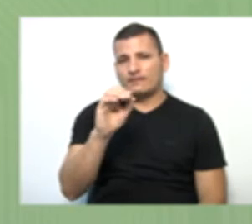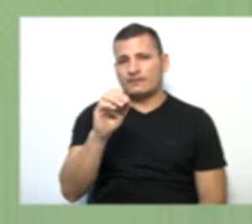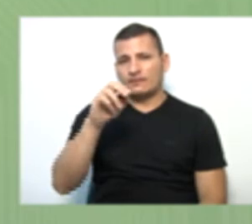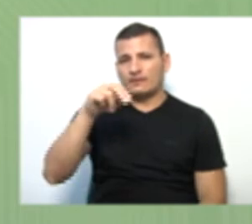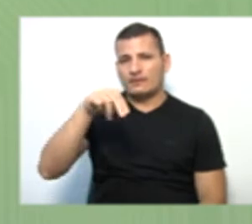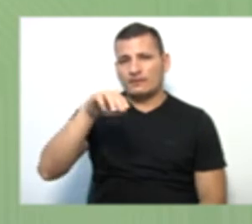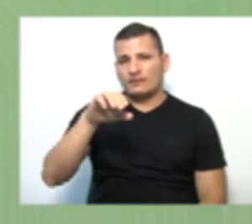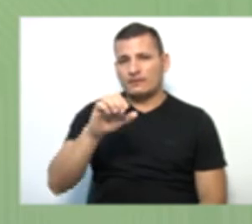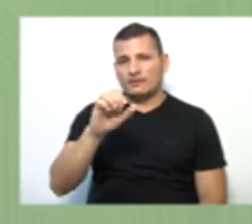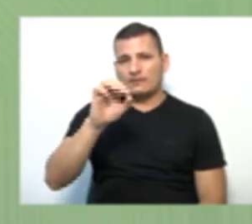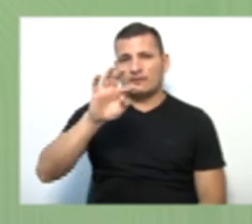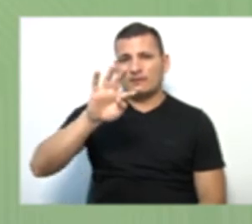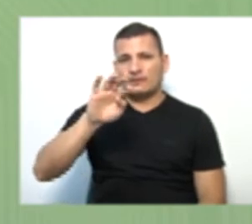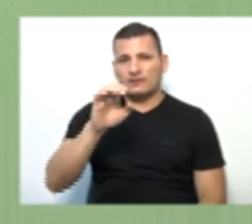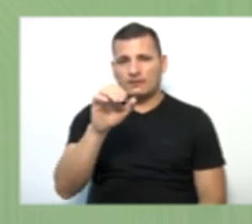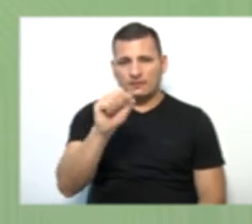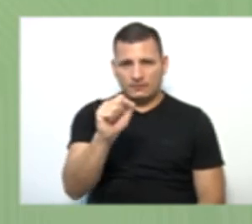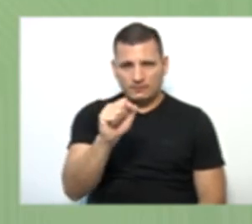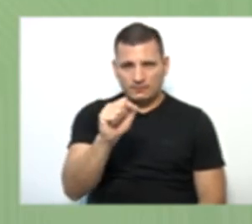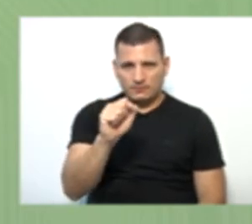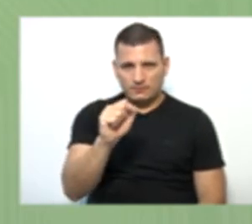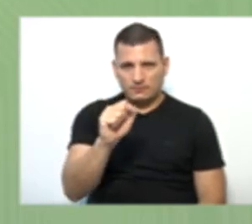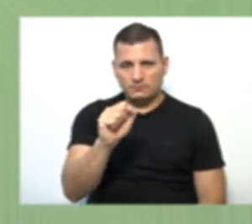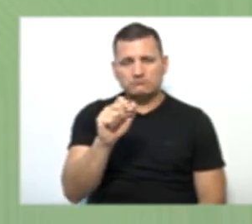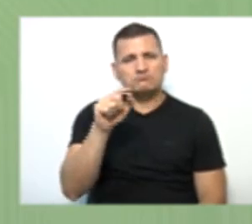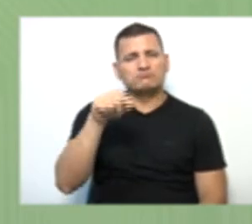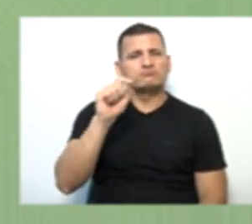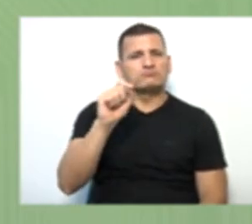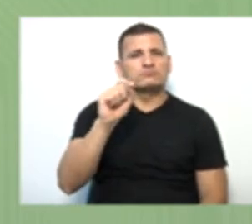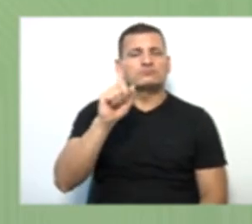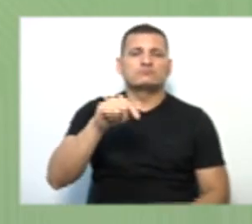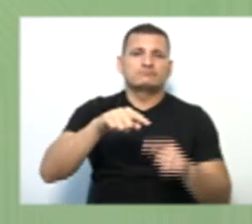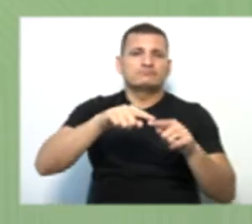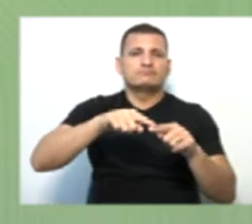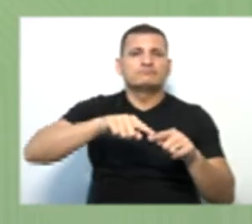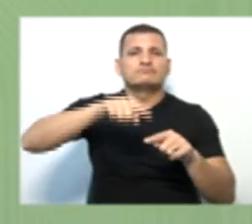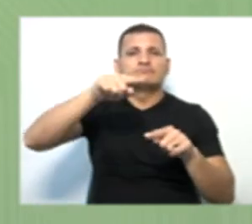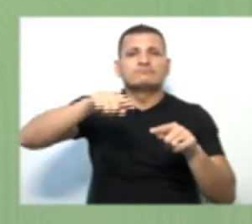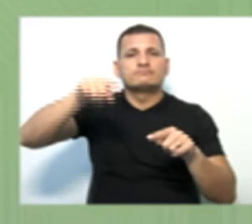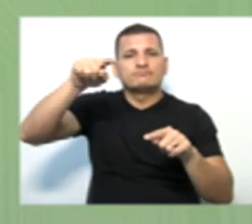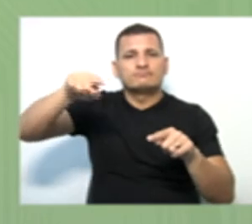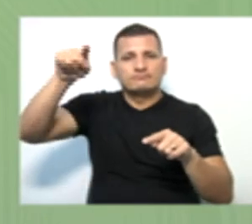gráfica e resumida do livro diário, que